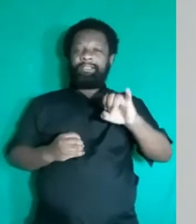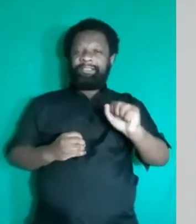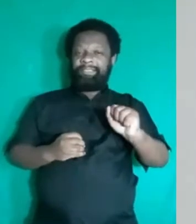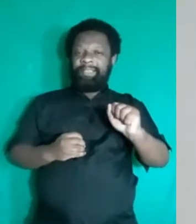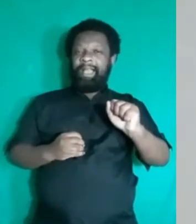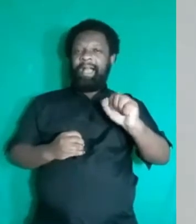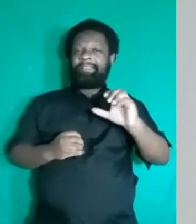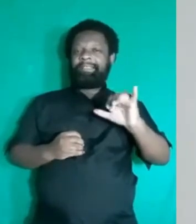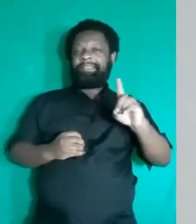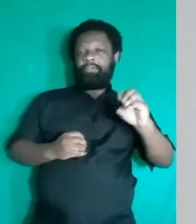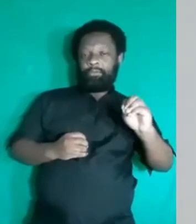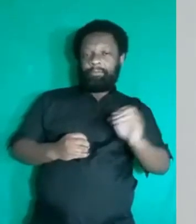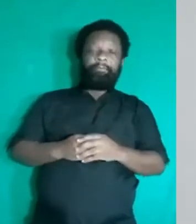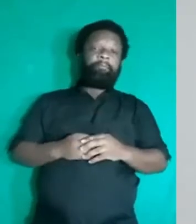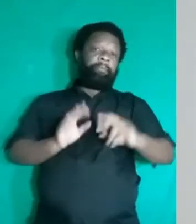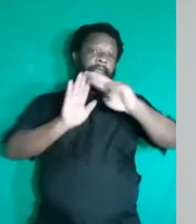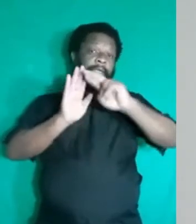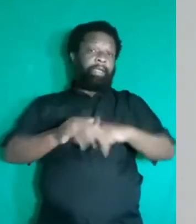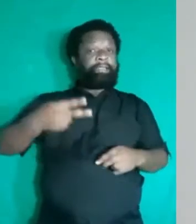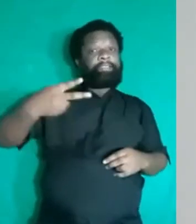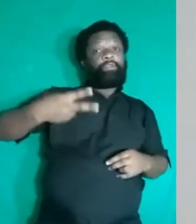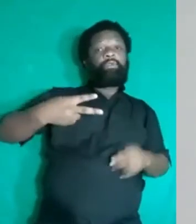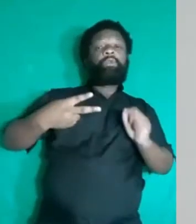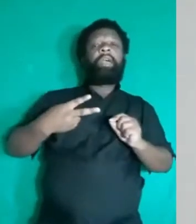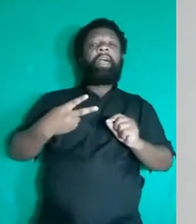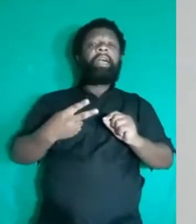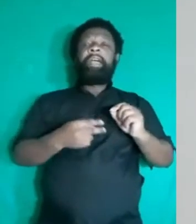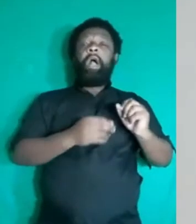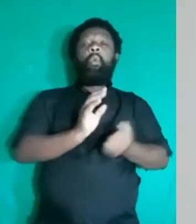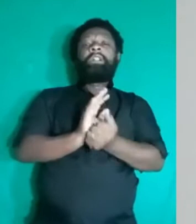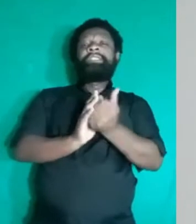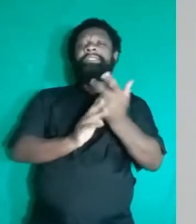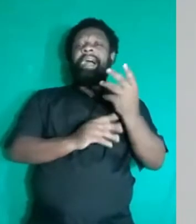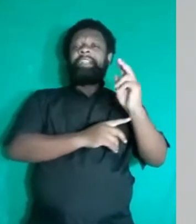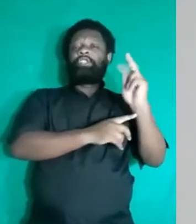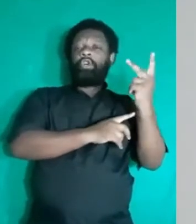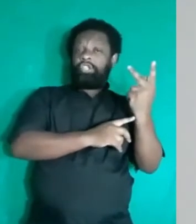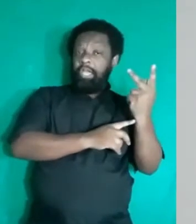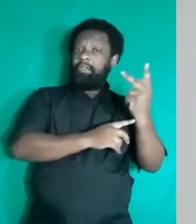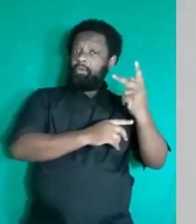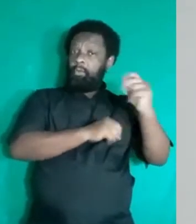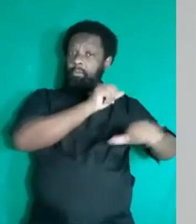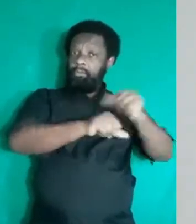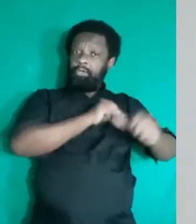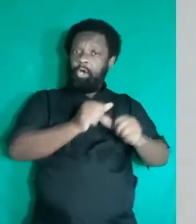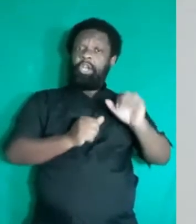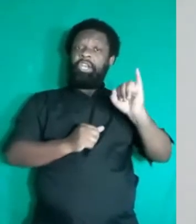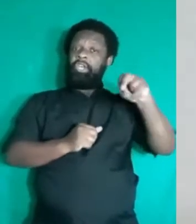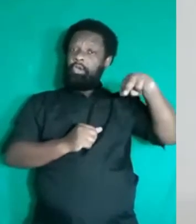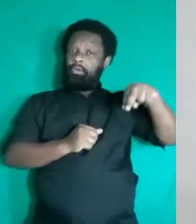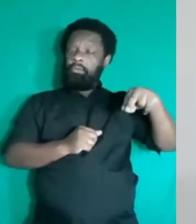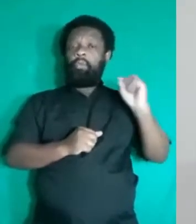isso são oxiácidos. E o segundo critério, pessoal, número de hidrogênios ionizáveis. O que seria